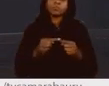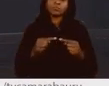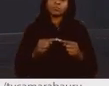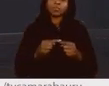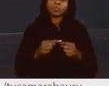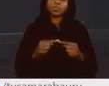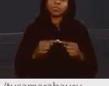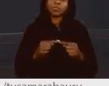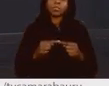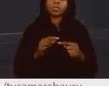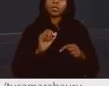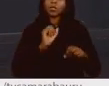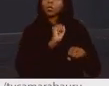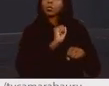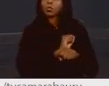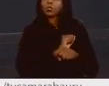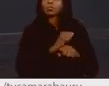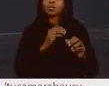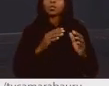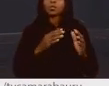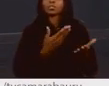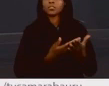diz só isso daqui, olha, são